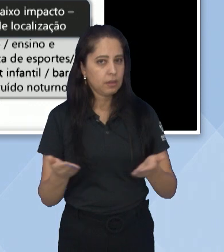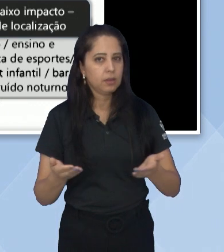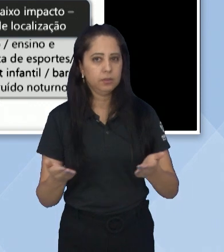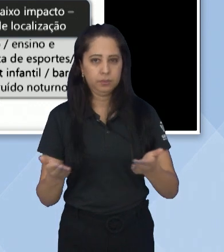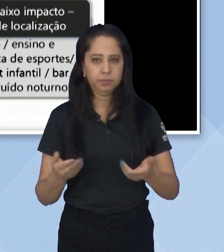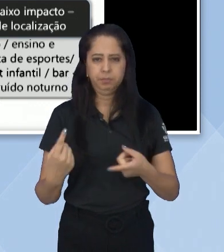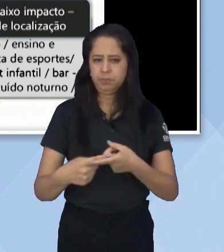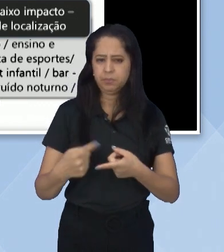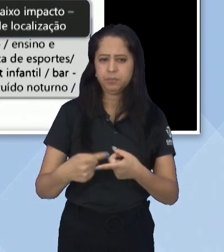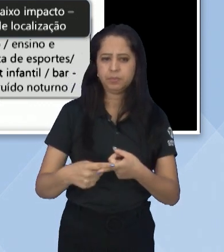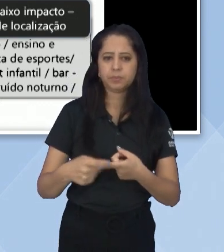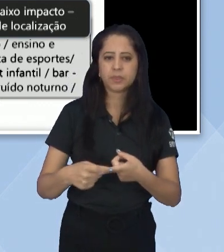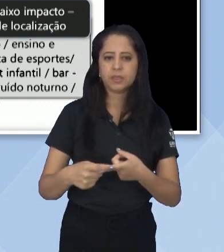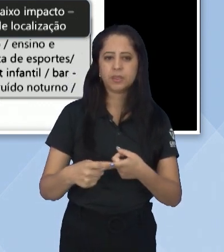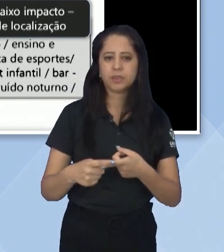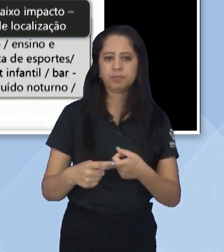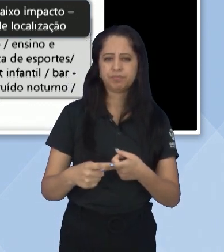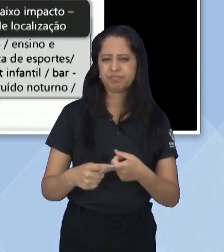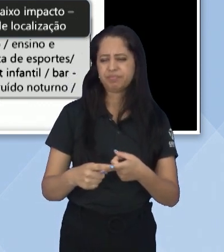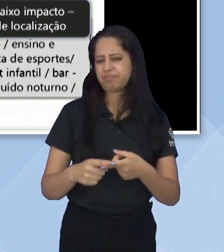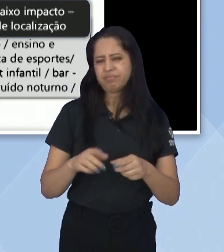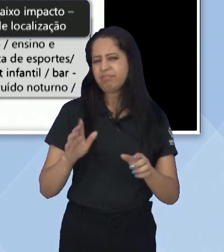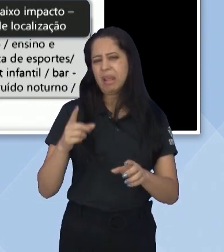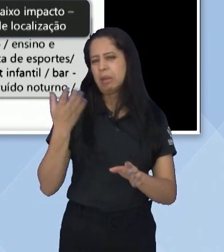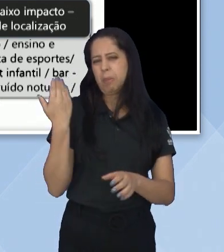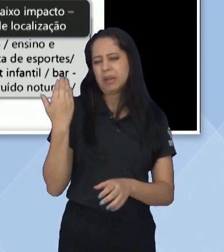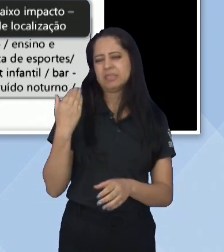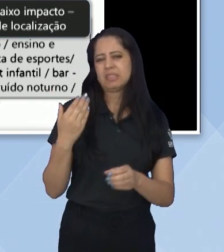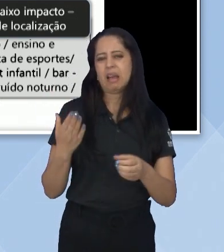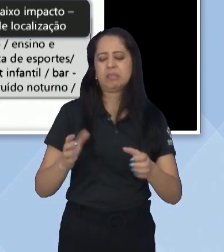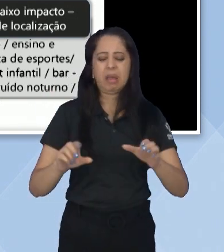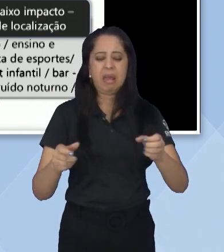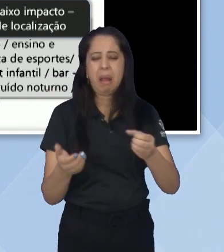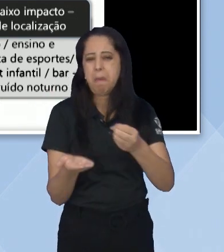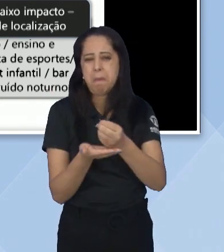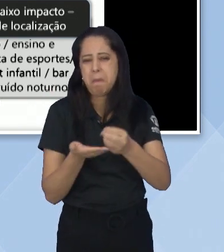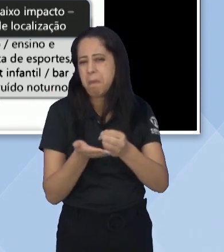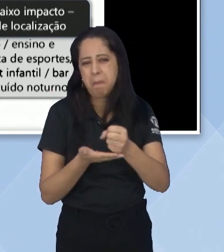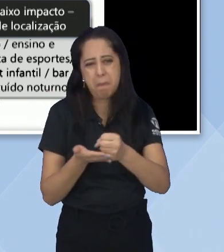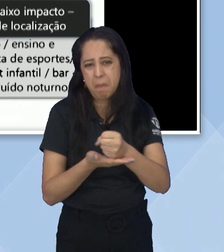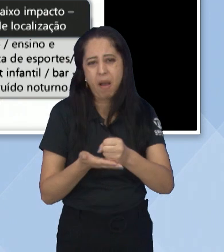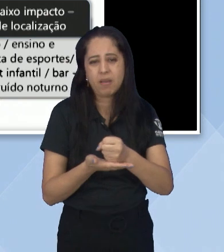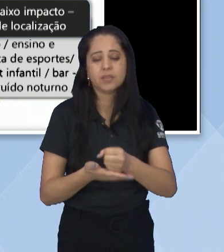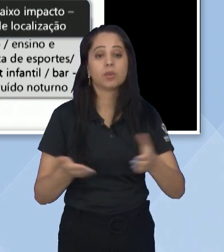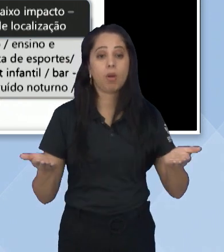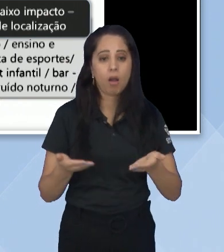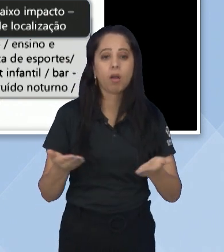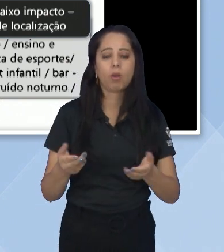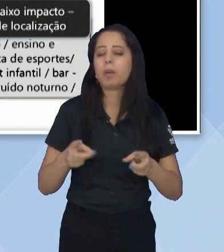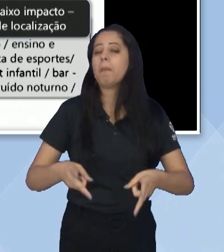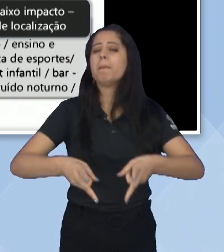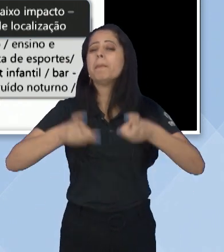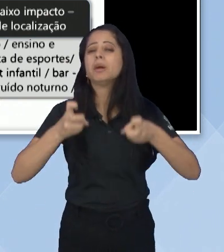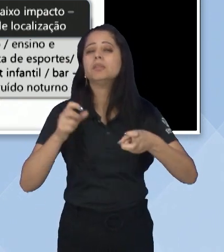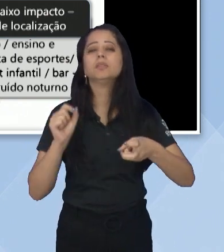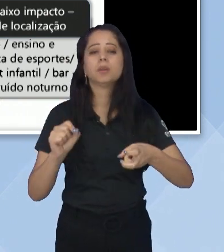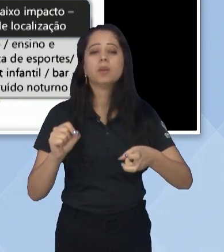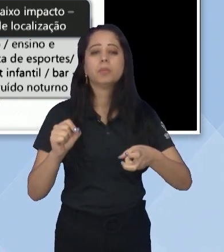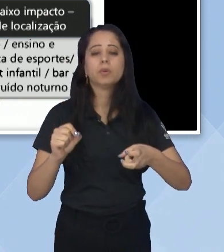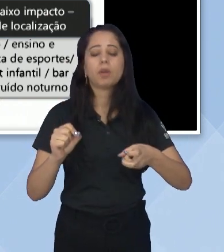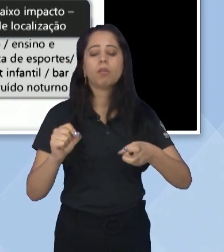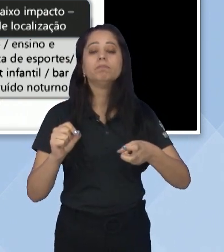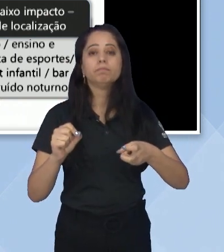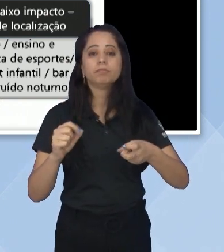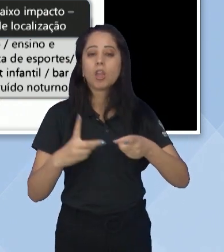acabava ela sendo uma classificação mais genérica e não separa os usos Então a gente tem observado isso então tá fazendo uma correção